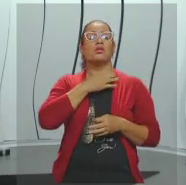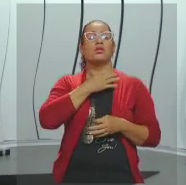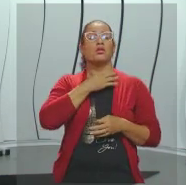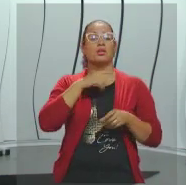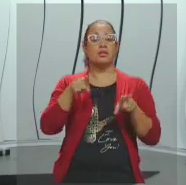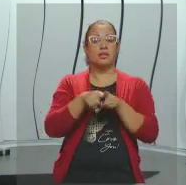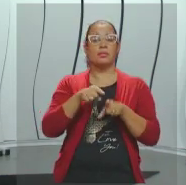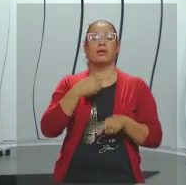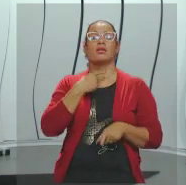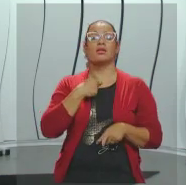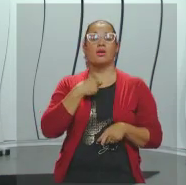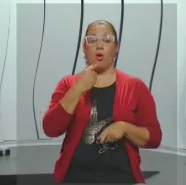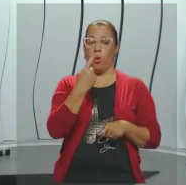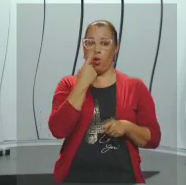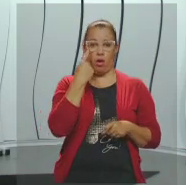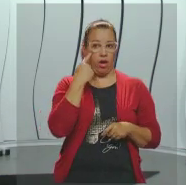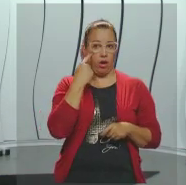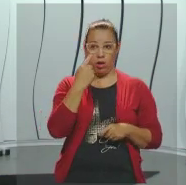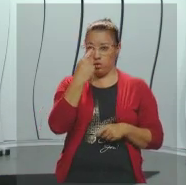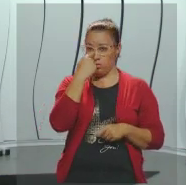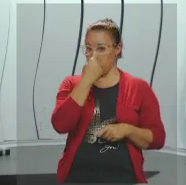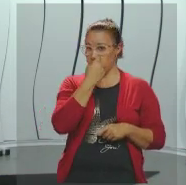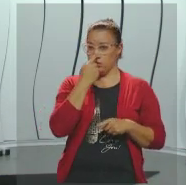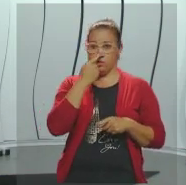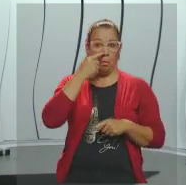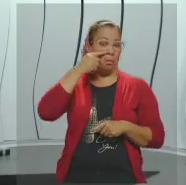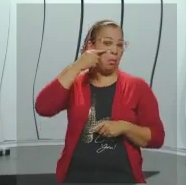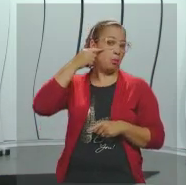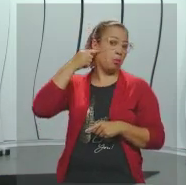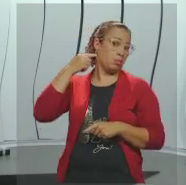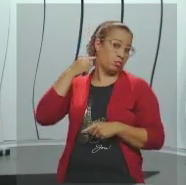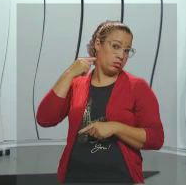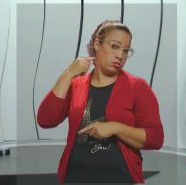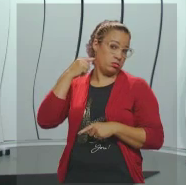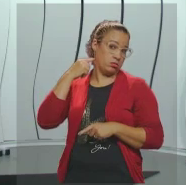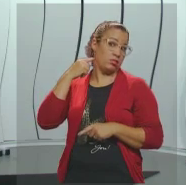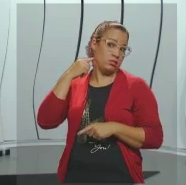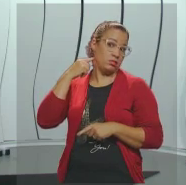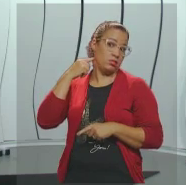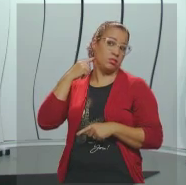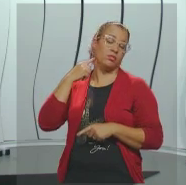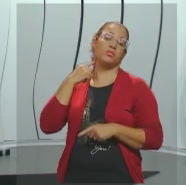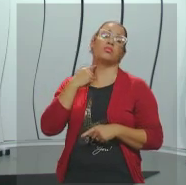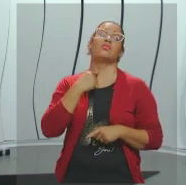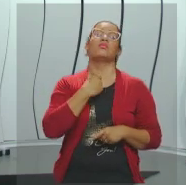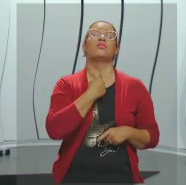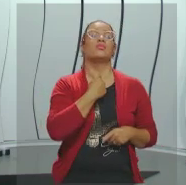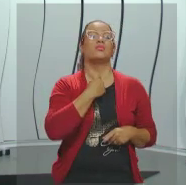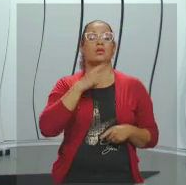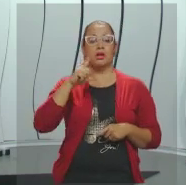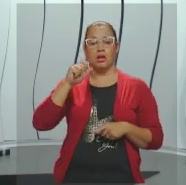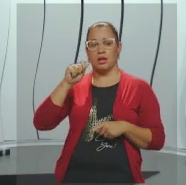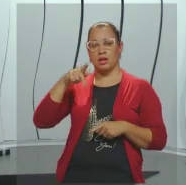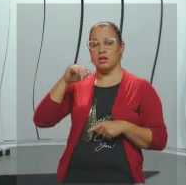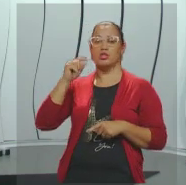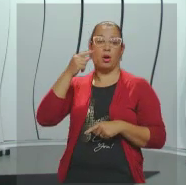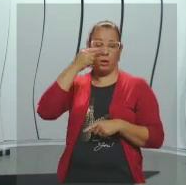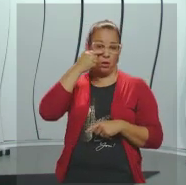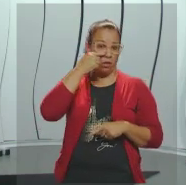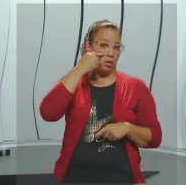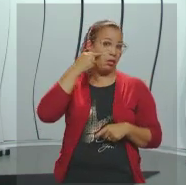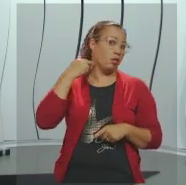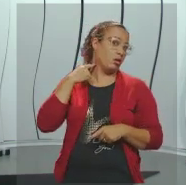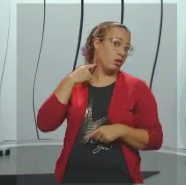Então, nós temos aqui, ó, as fossas nasais, a faringe está aqui atrás e a laringe já começa aqui na região do